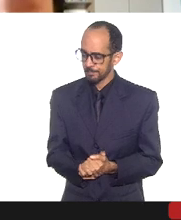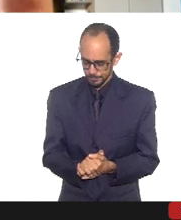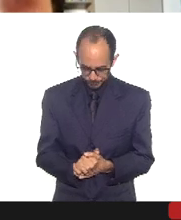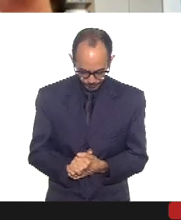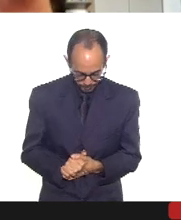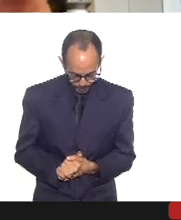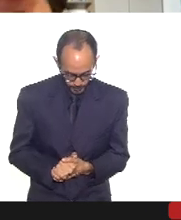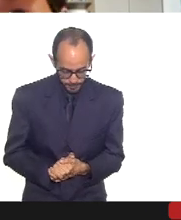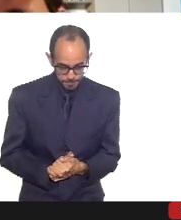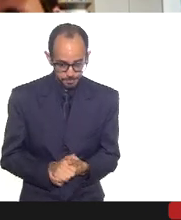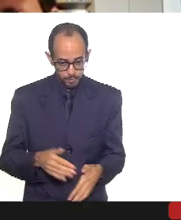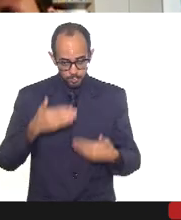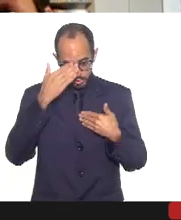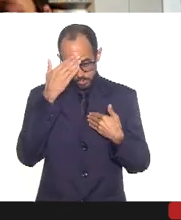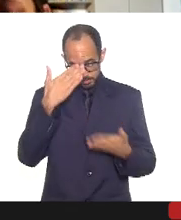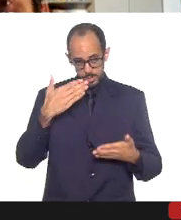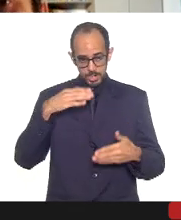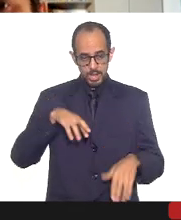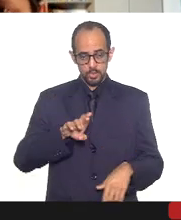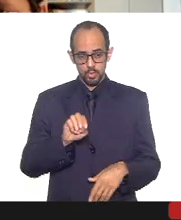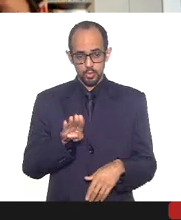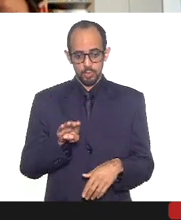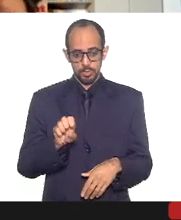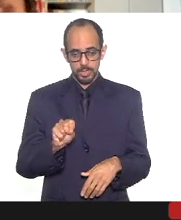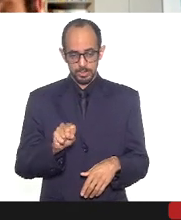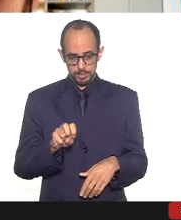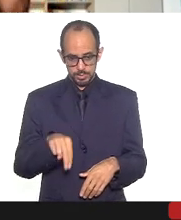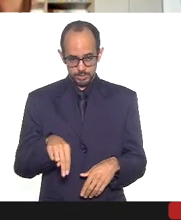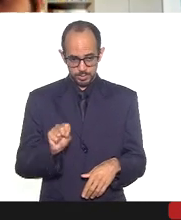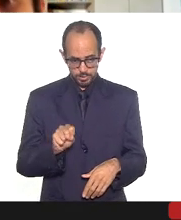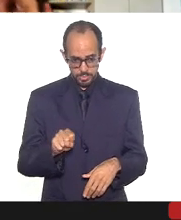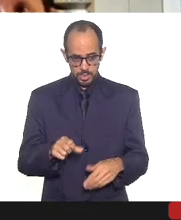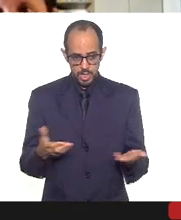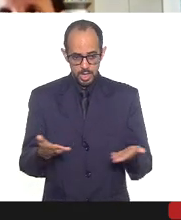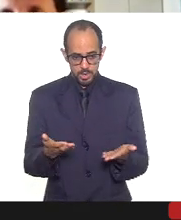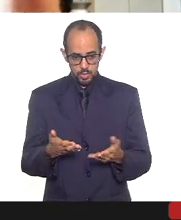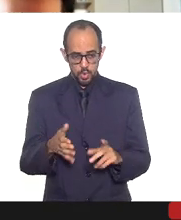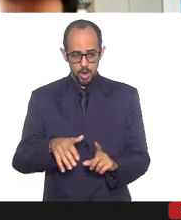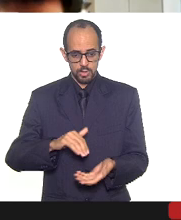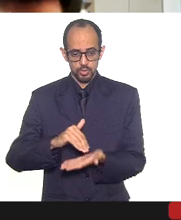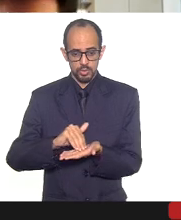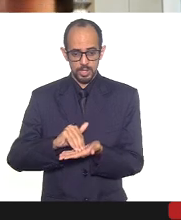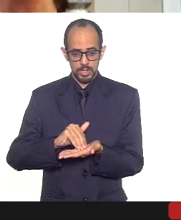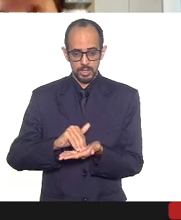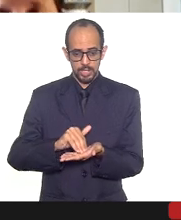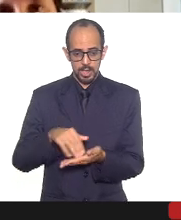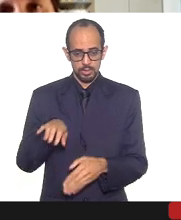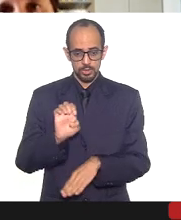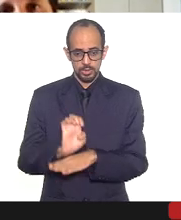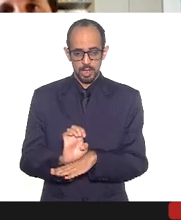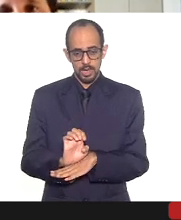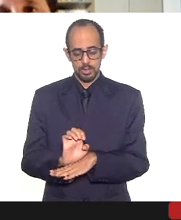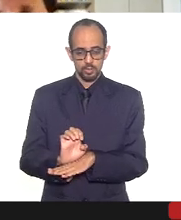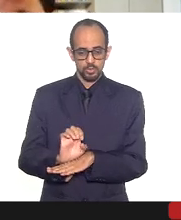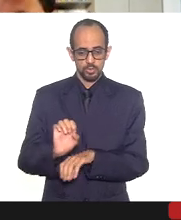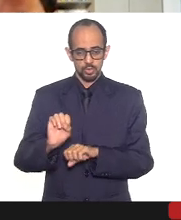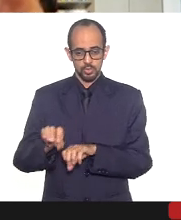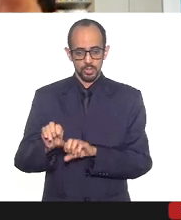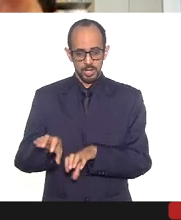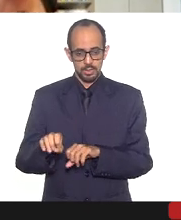Obrigado, deputado Rubens Bontempo. E passo a palavra agora ao secretário do Estado de Educação,